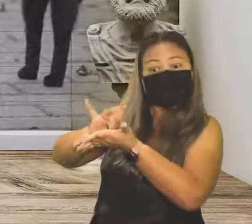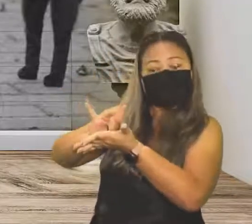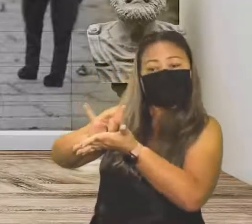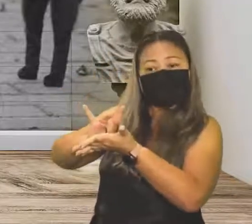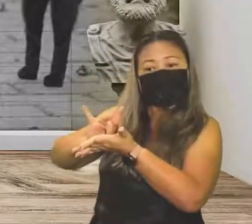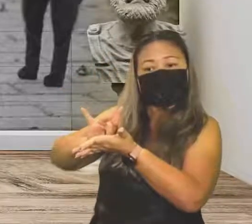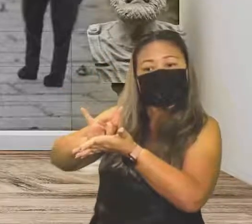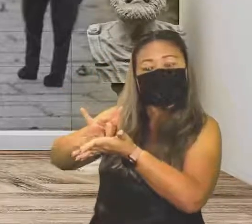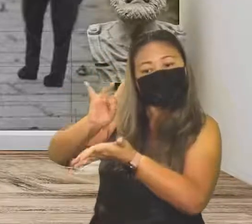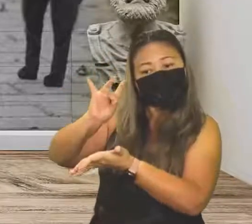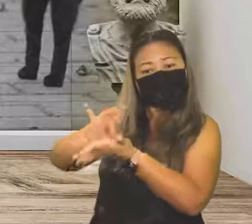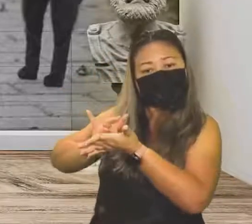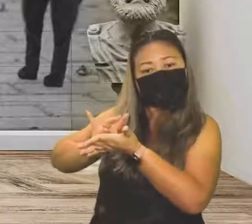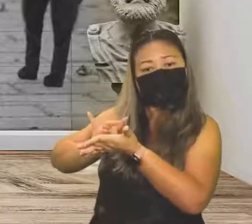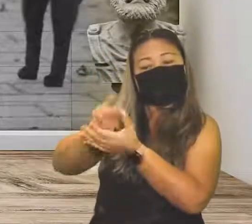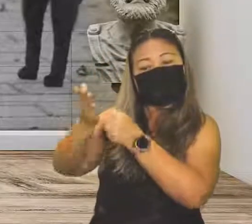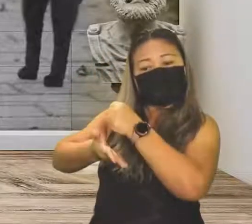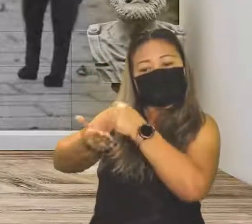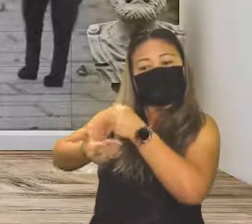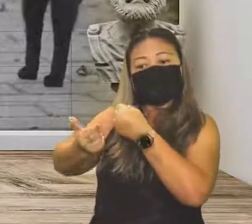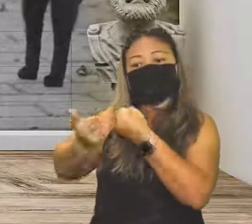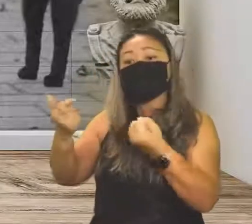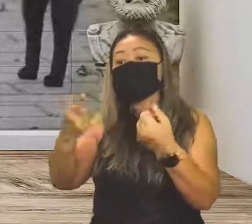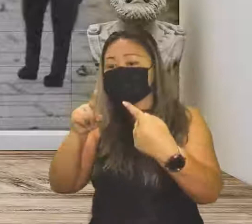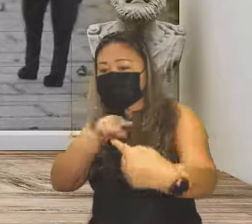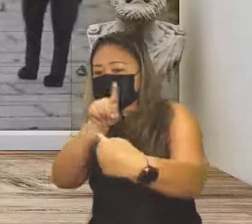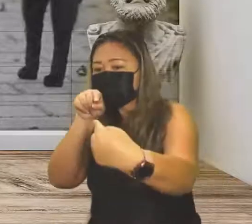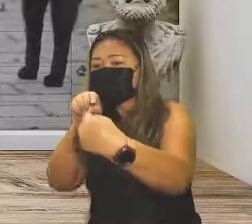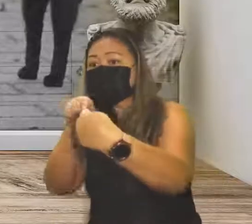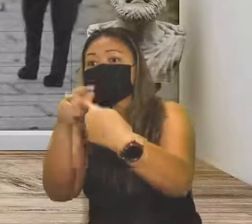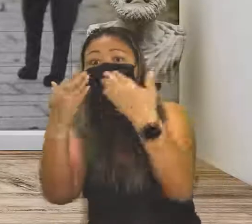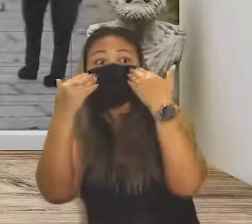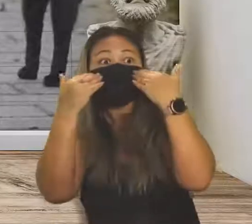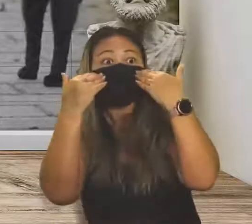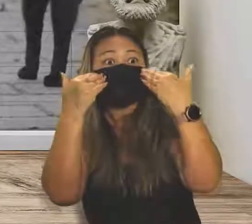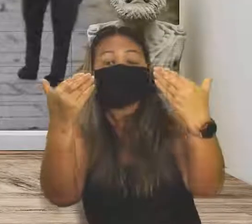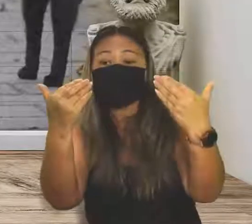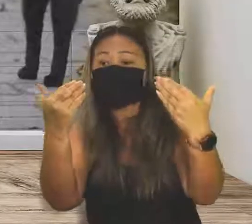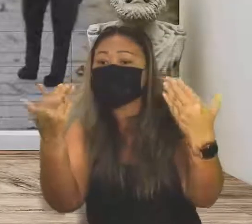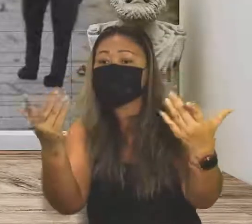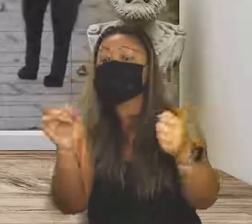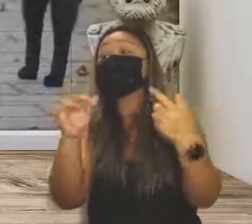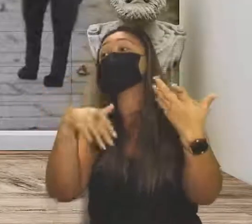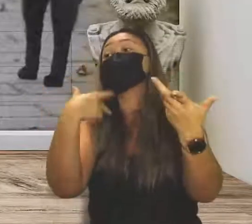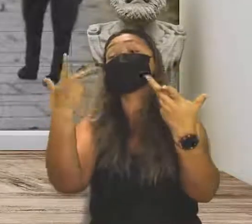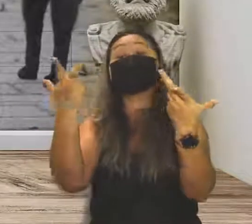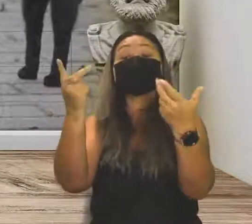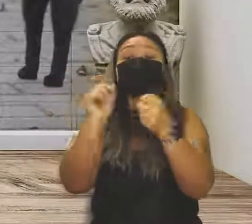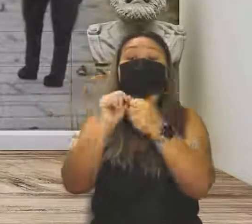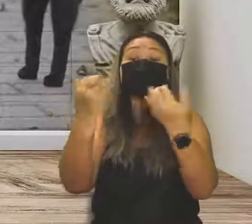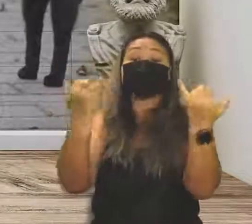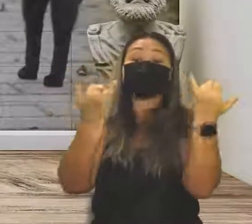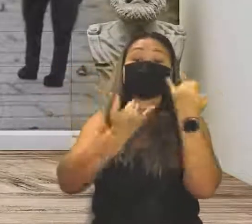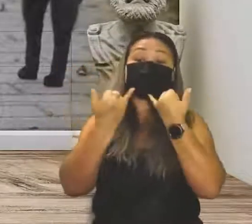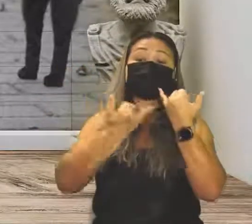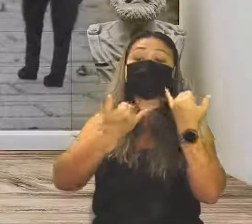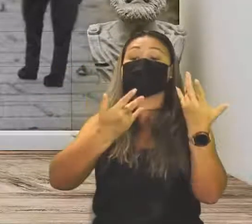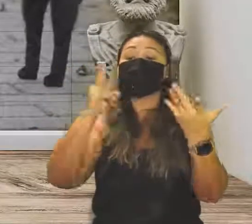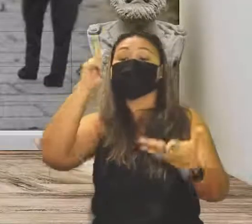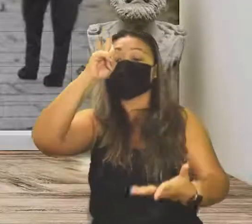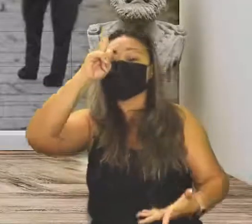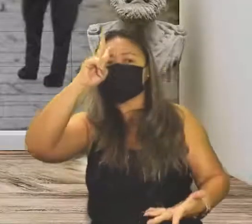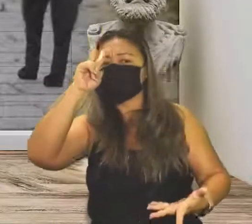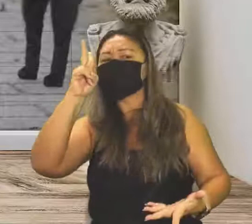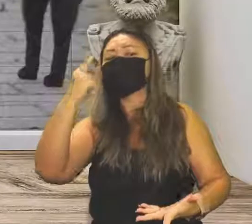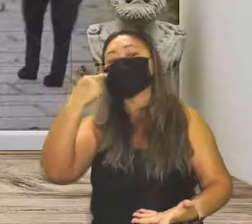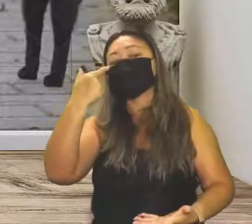quando se baseia com os fatos? Alguém me falou uma história, eu vou analisar se baseia com os fatos realmente